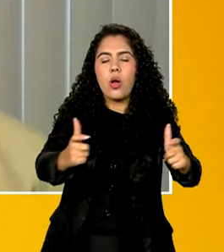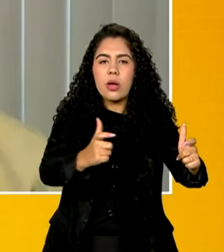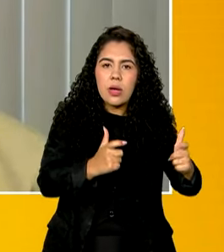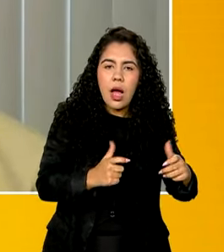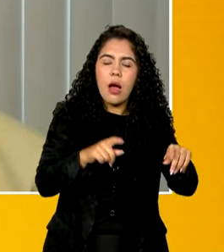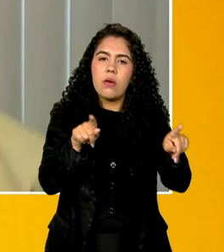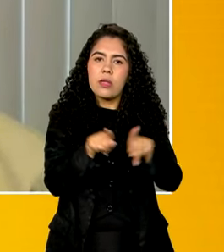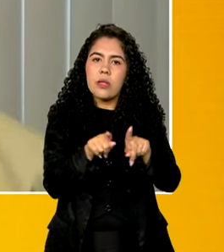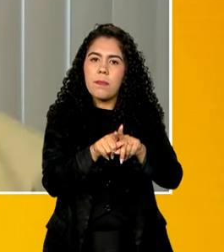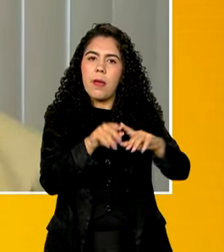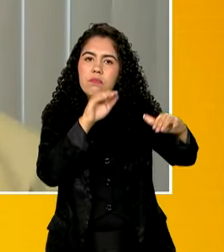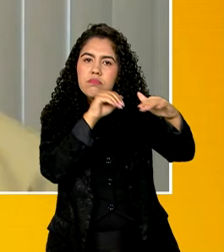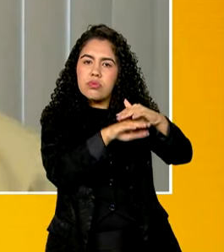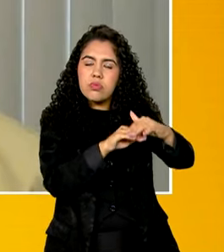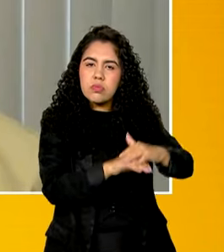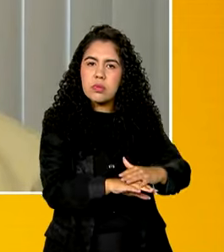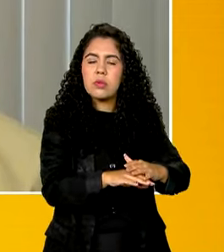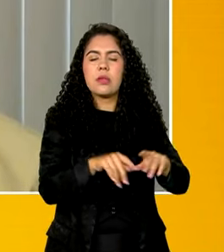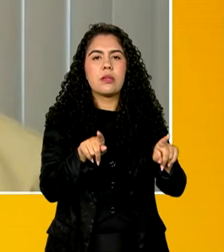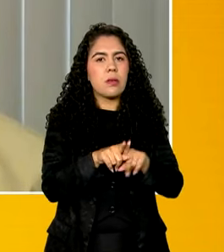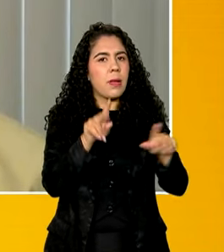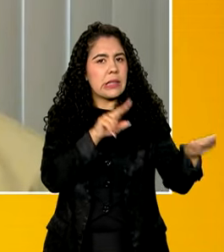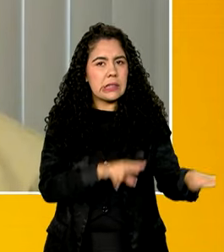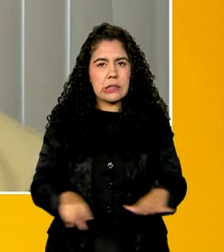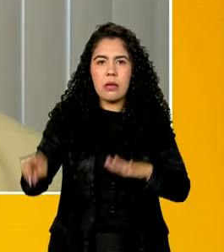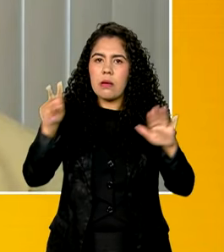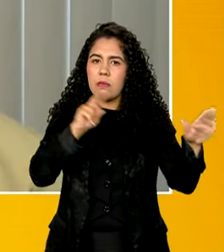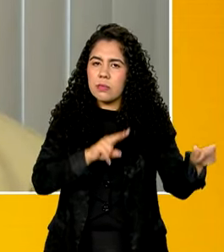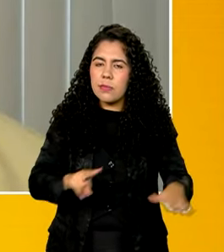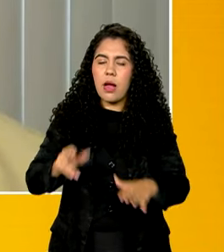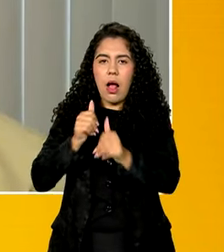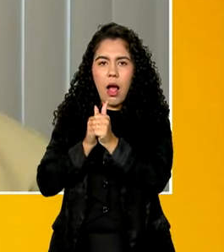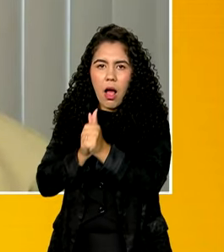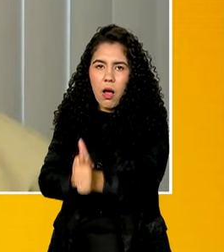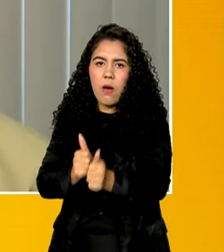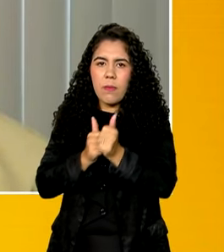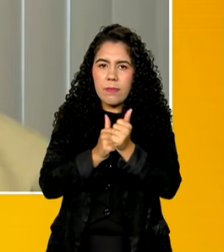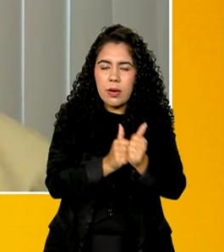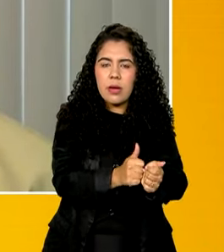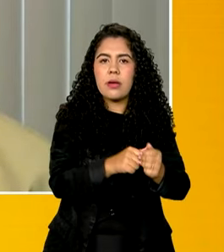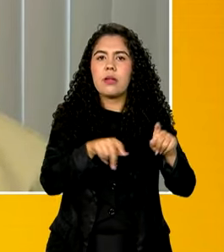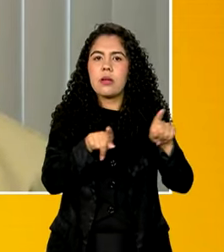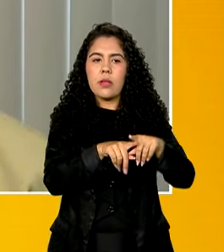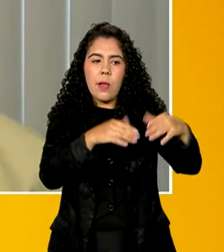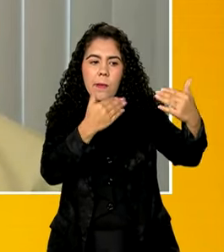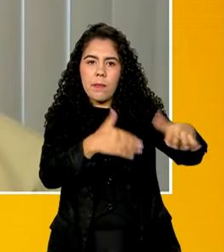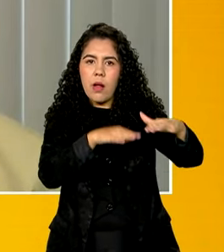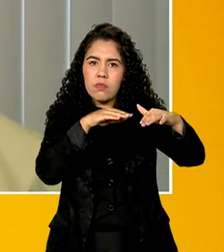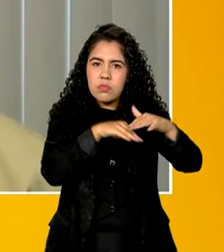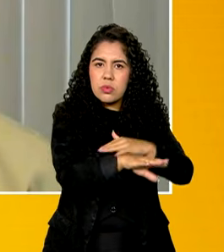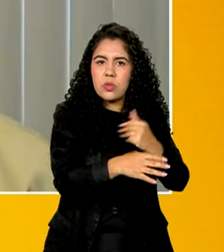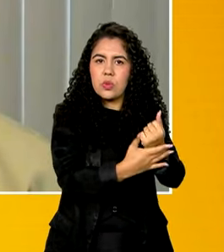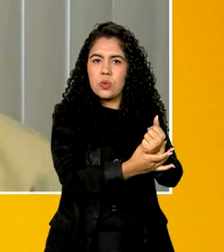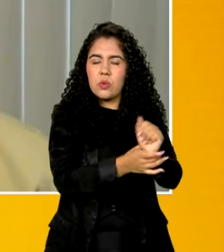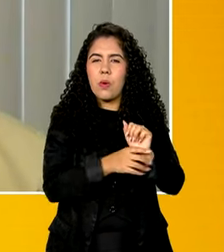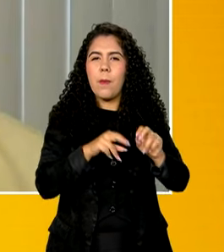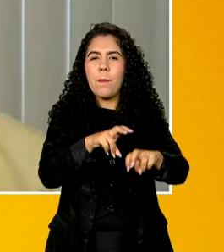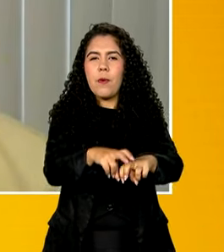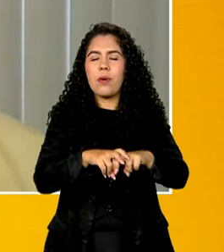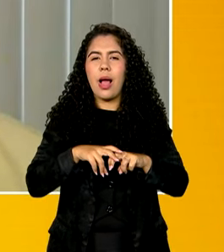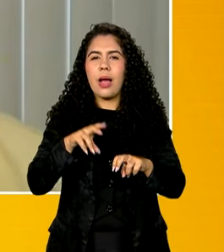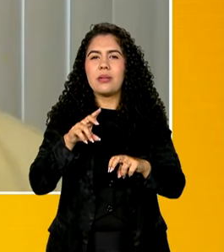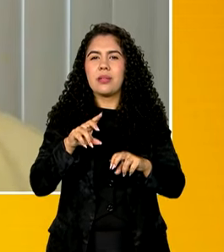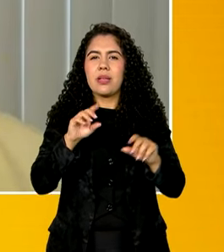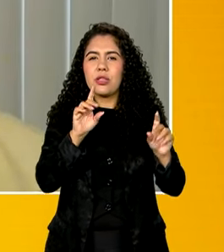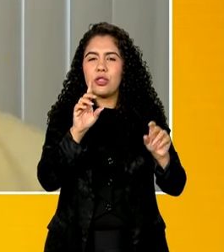armazenadas, acompanhamento semanal durante todo o período que as provas precisaram ficar armazenadas no local seguro por conta do adiamento. Então,